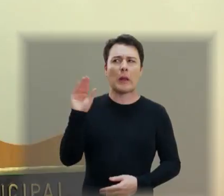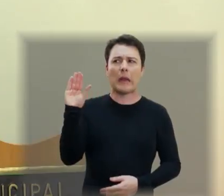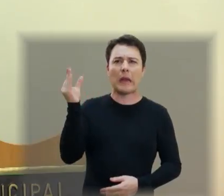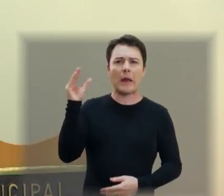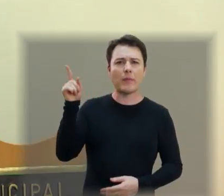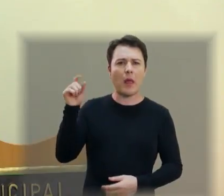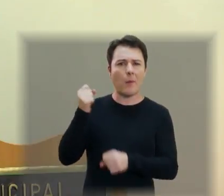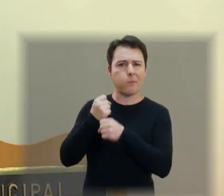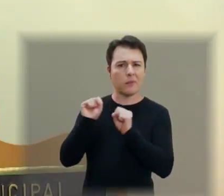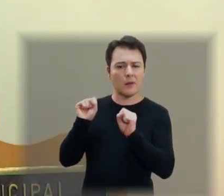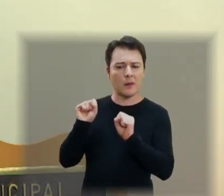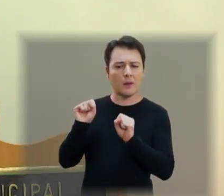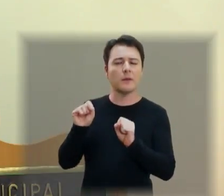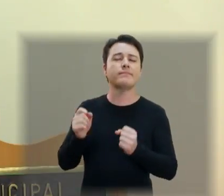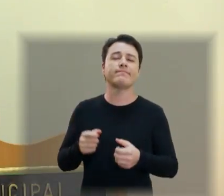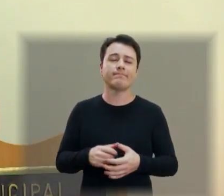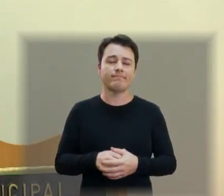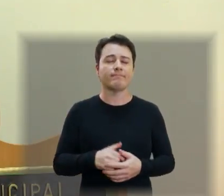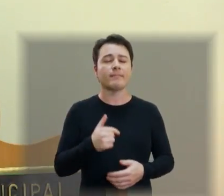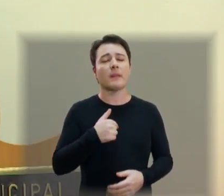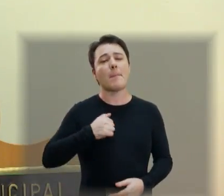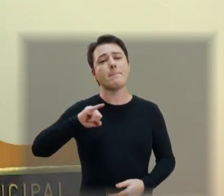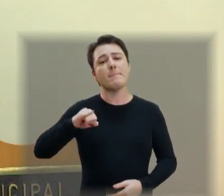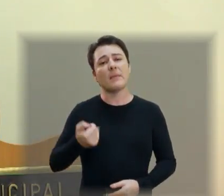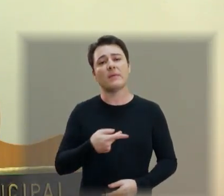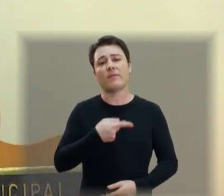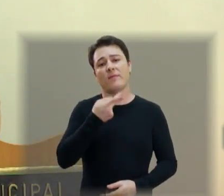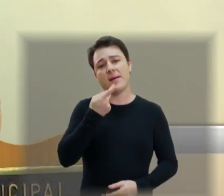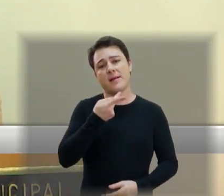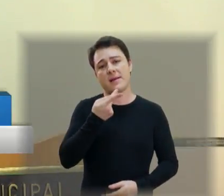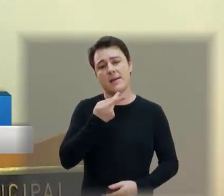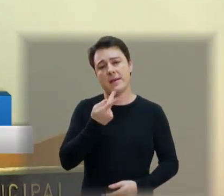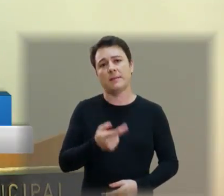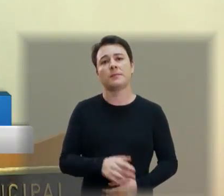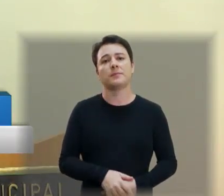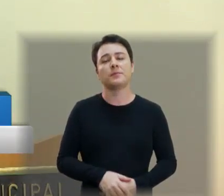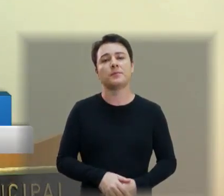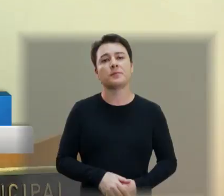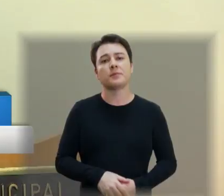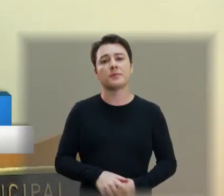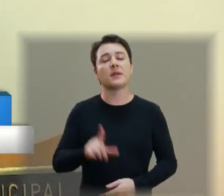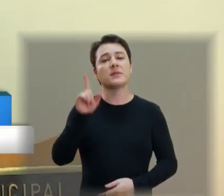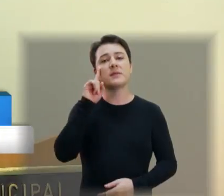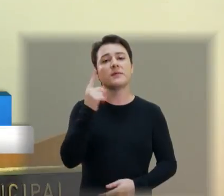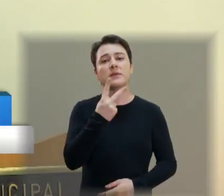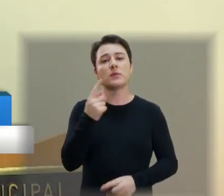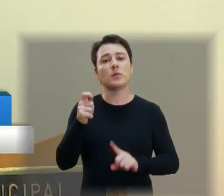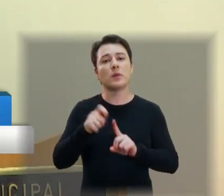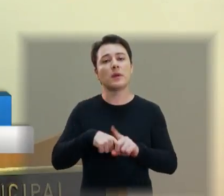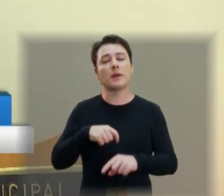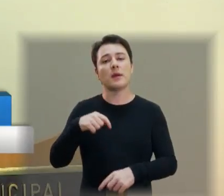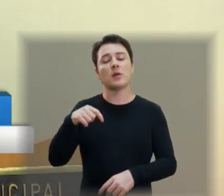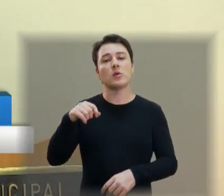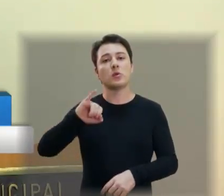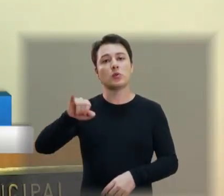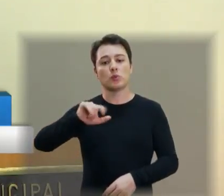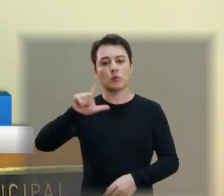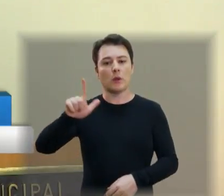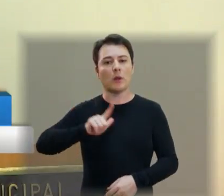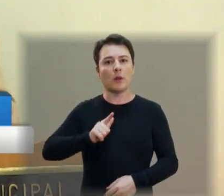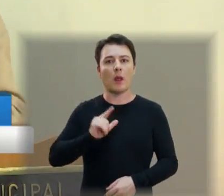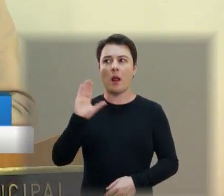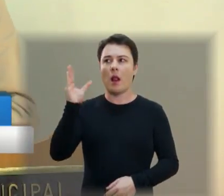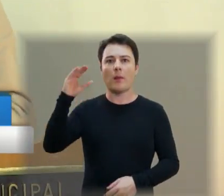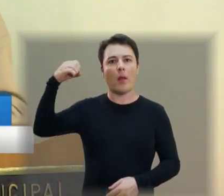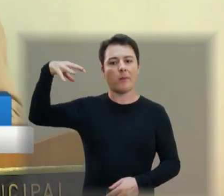aproveitar essa fala aqui no momento. Dia 21/7, a minha lâmpada estava intermitente